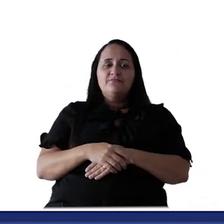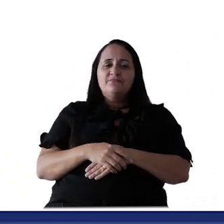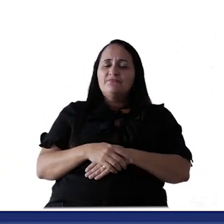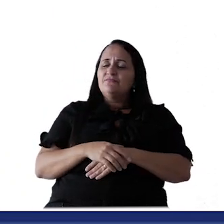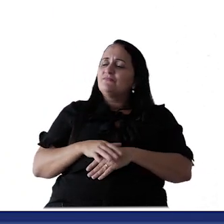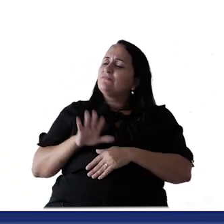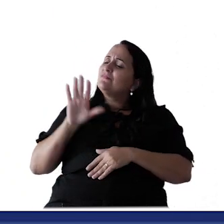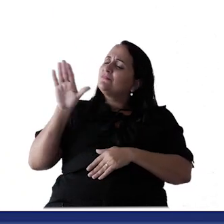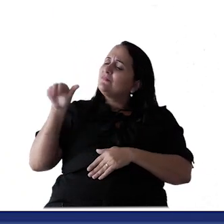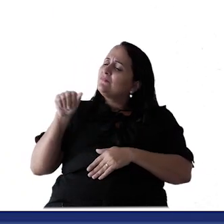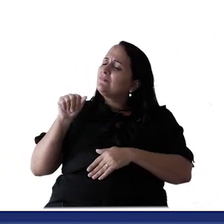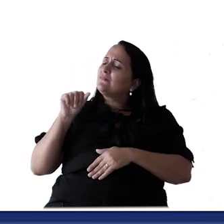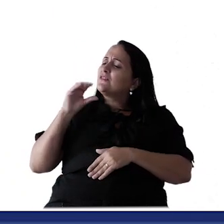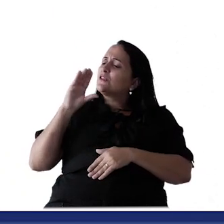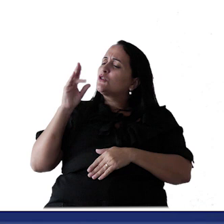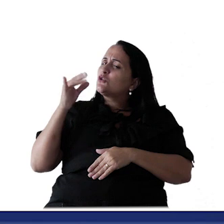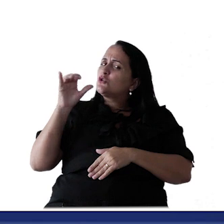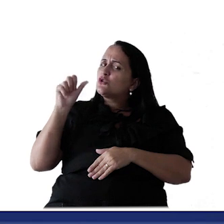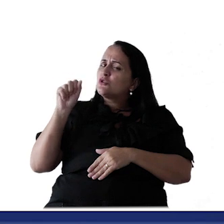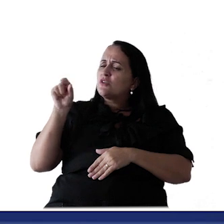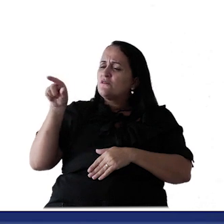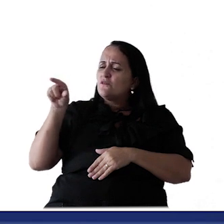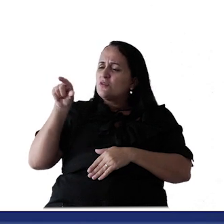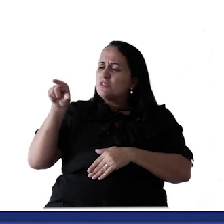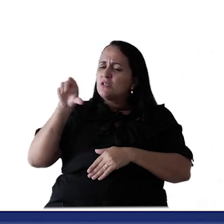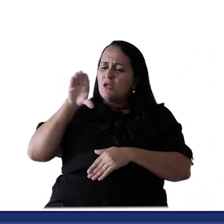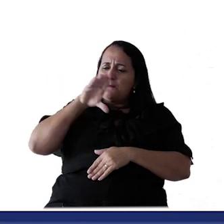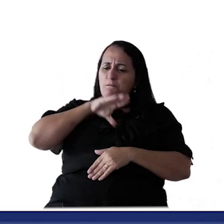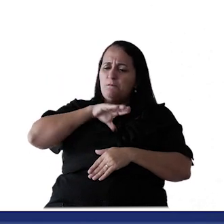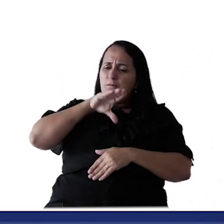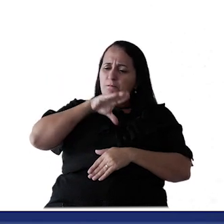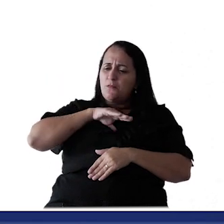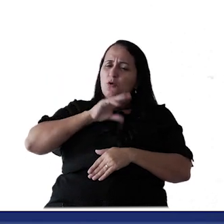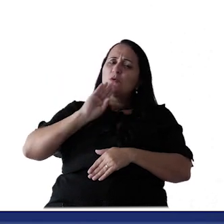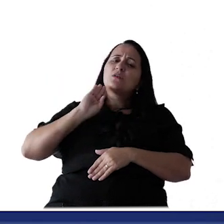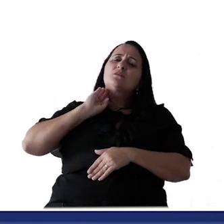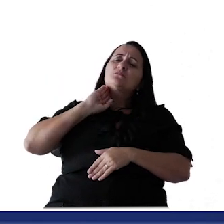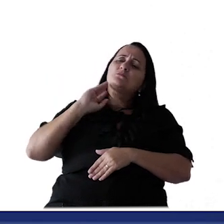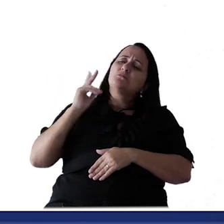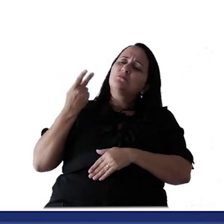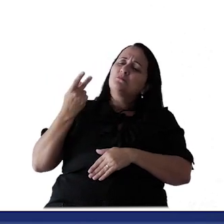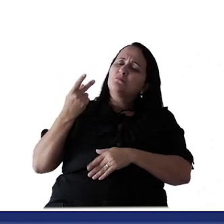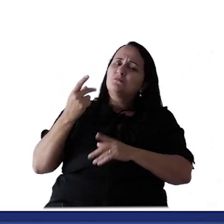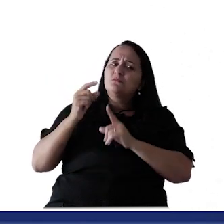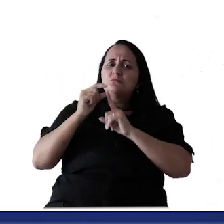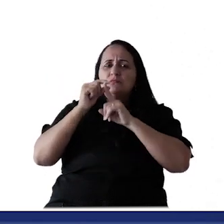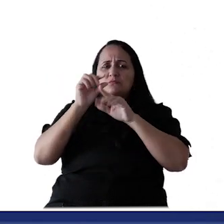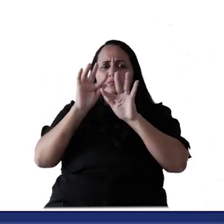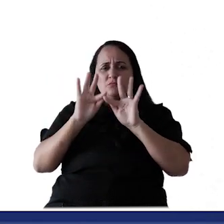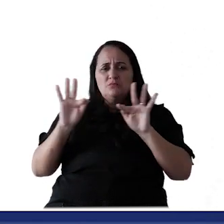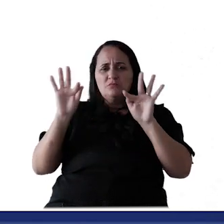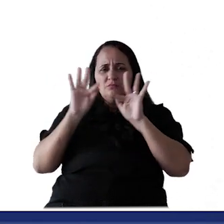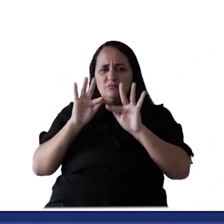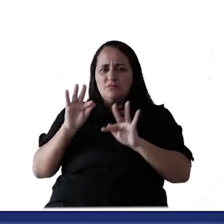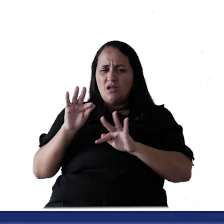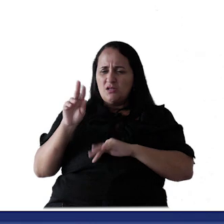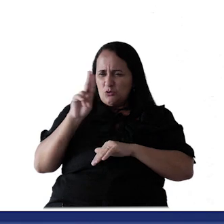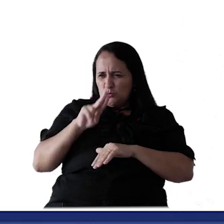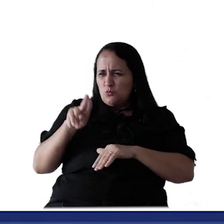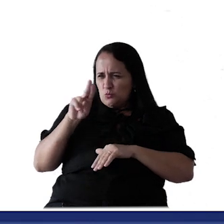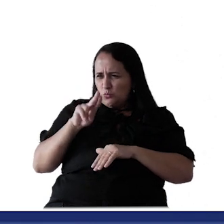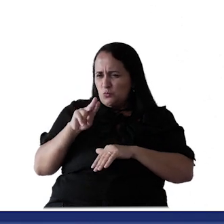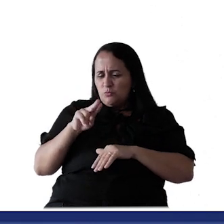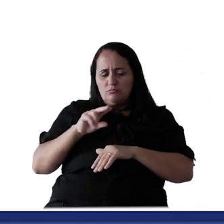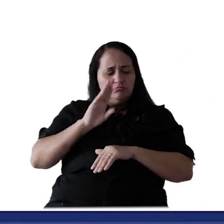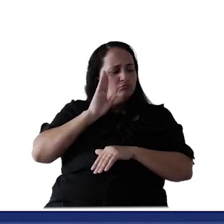Chica, esse seu dicionário português-mineirês tem uma seção de frases úteis? Claro!